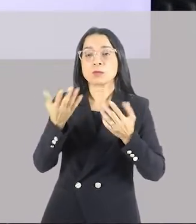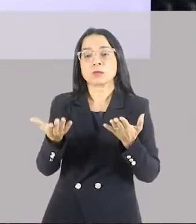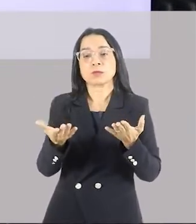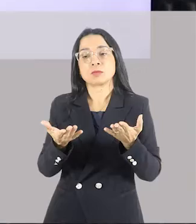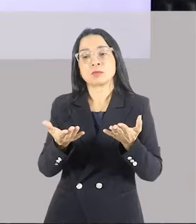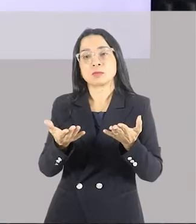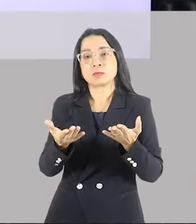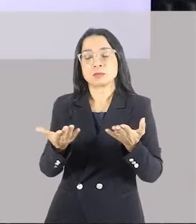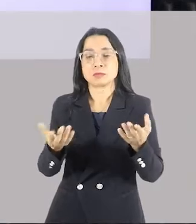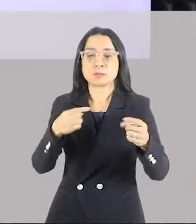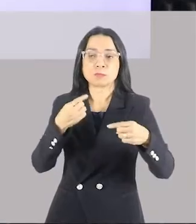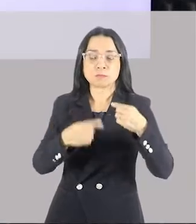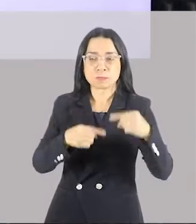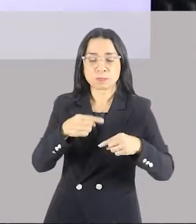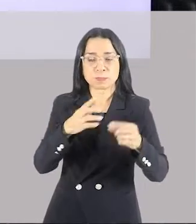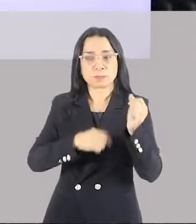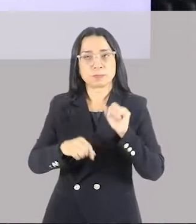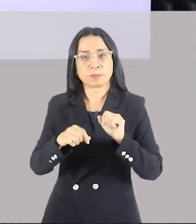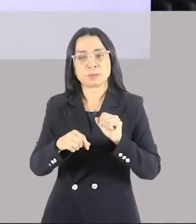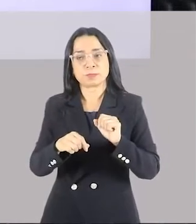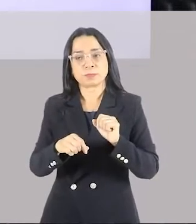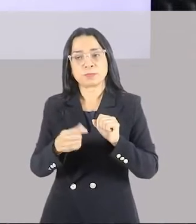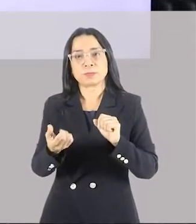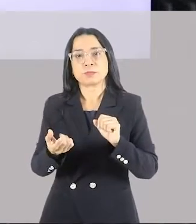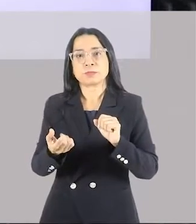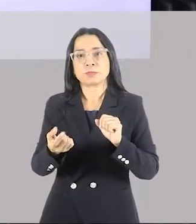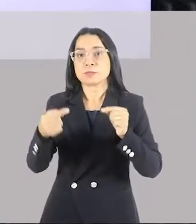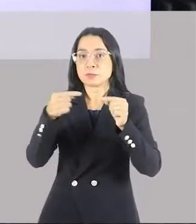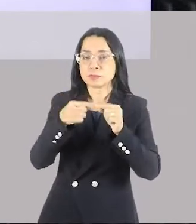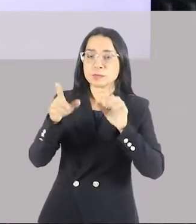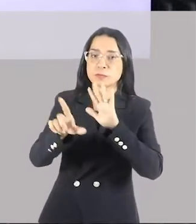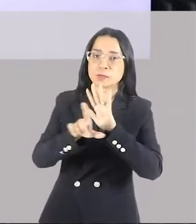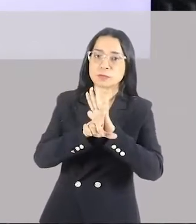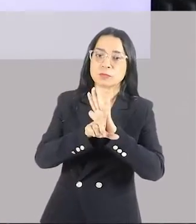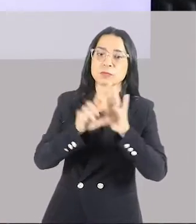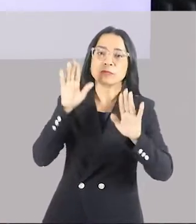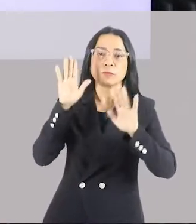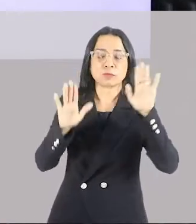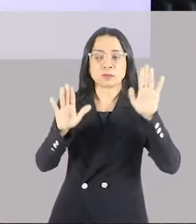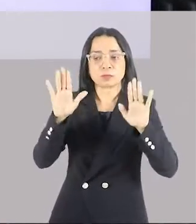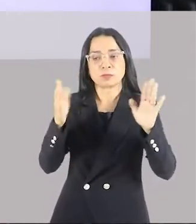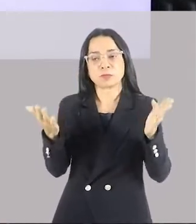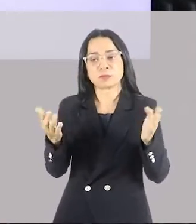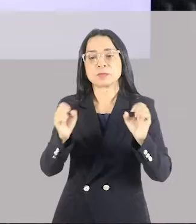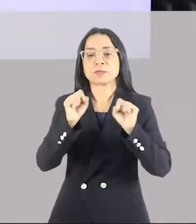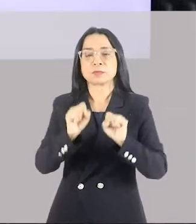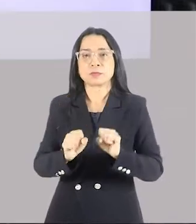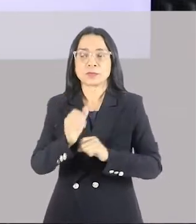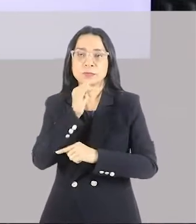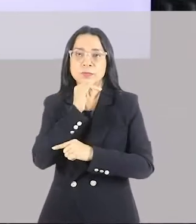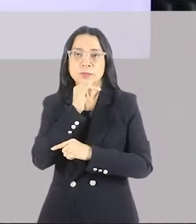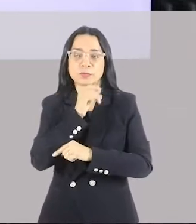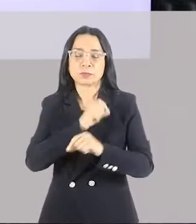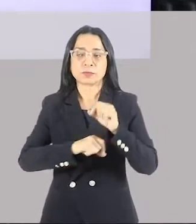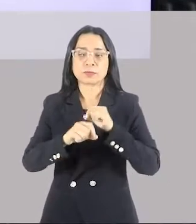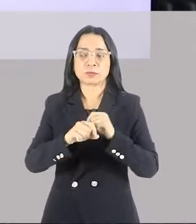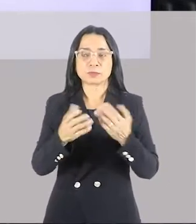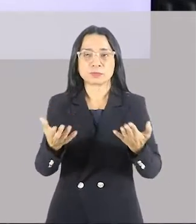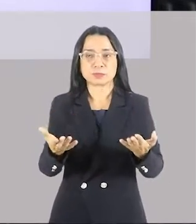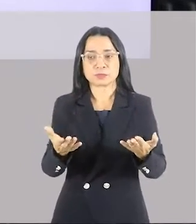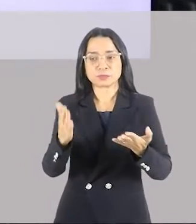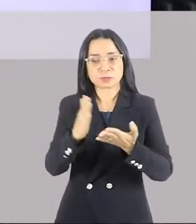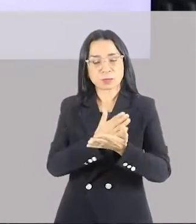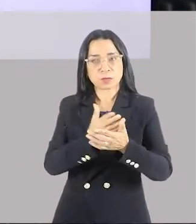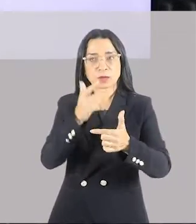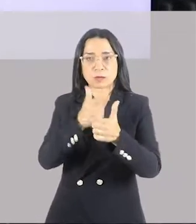é claro que adotando-se a Lei 14.133, a Lei de Licitações, a gente pode, por exemplo, diante de